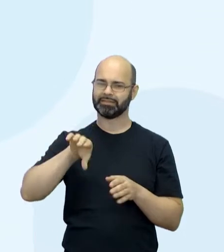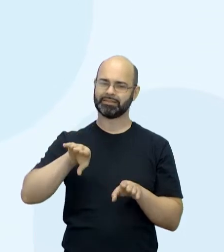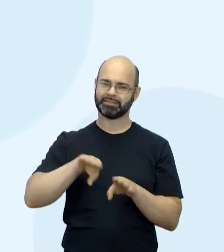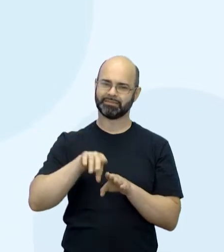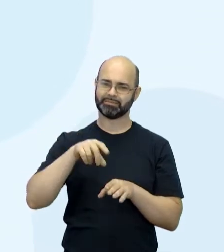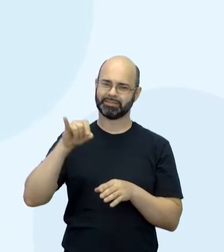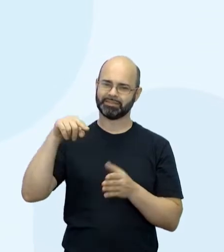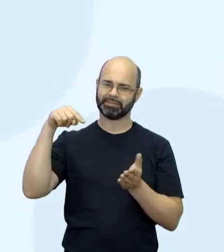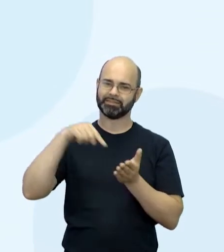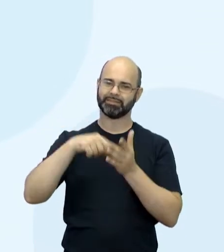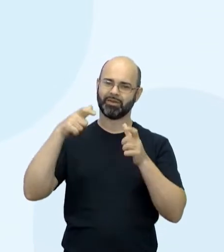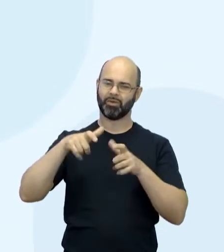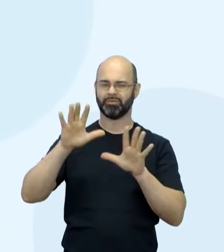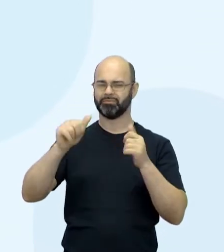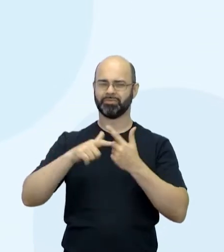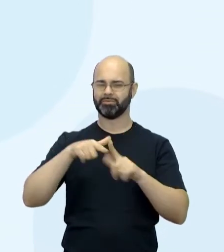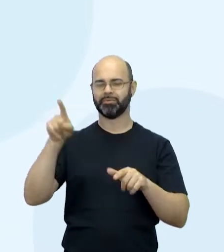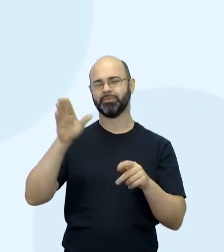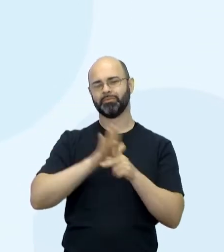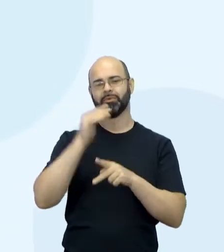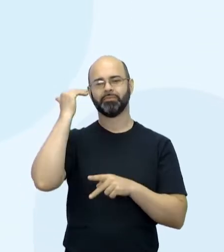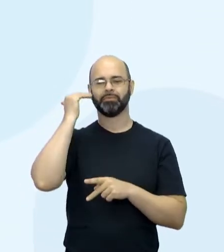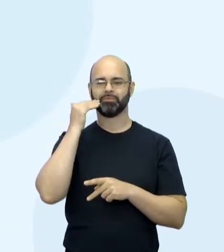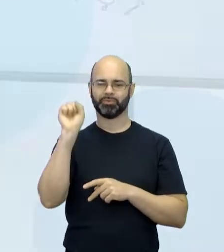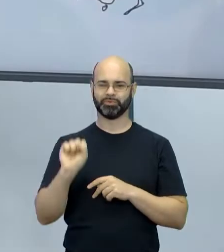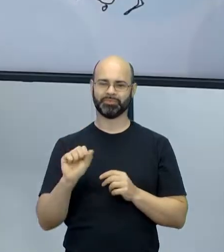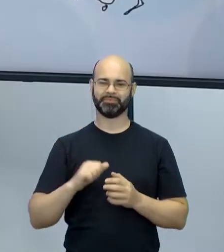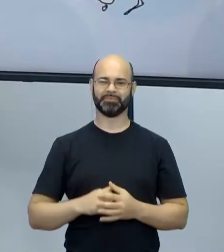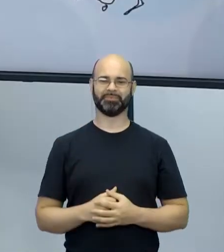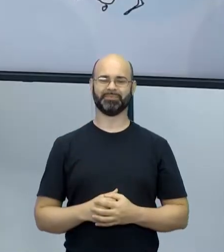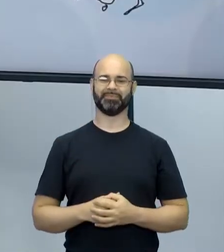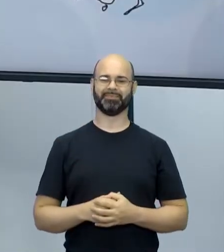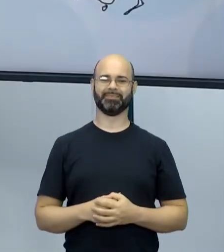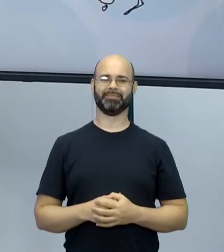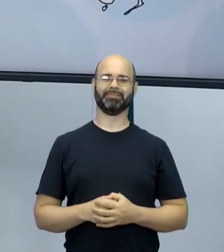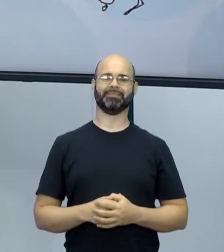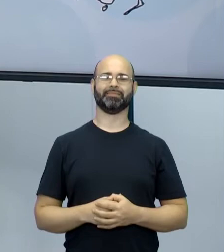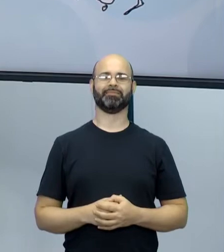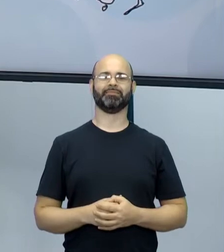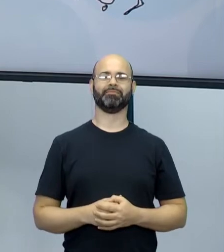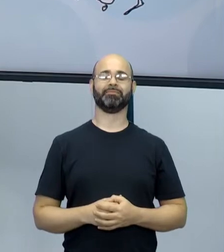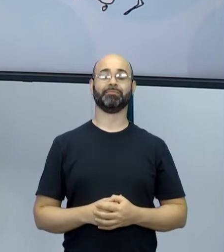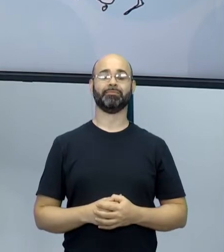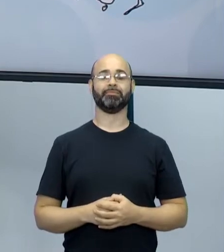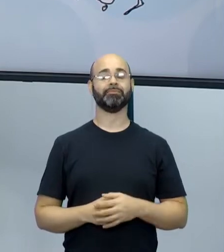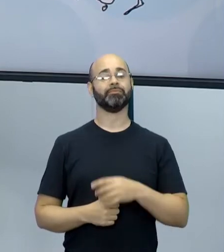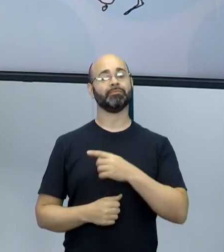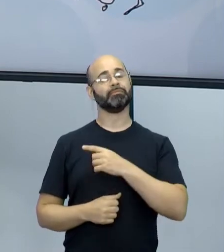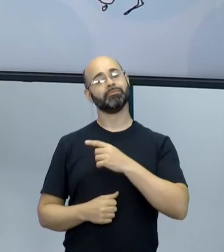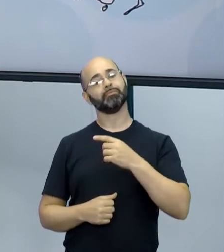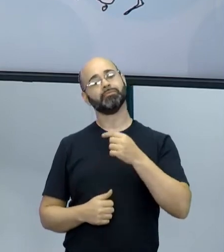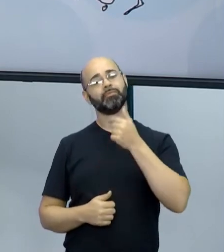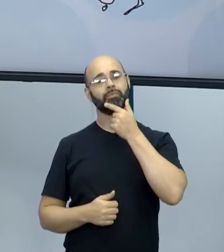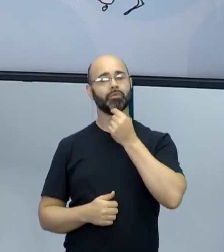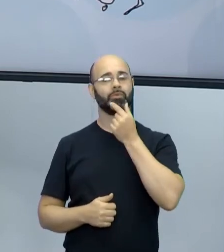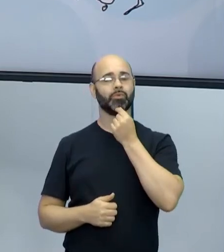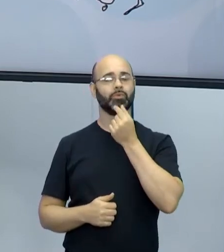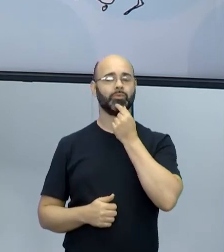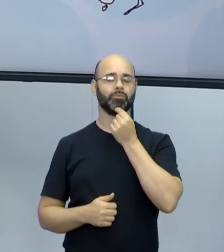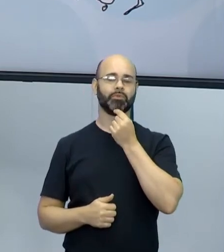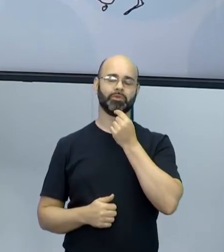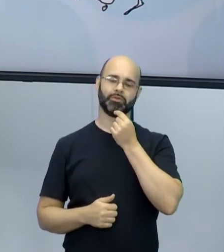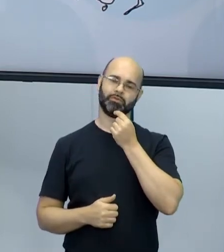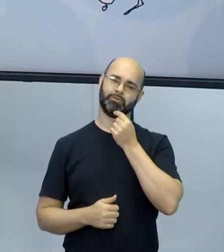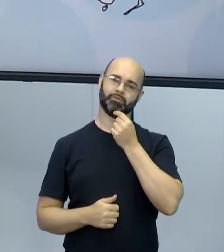assim, relaxa. É um filme da Coreia do Sul. O Mad Max é um filme da história de um homem que, num